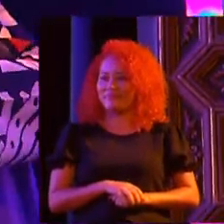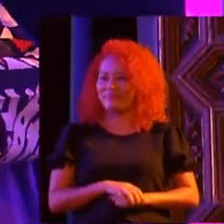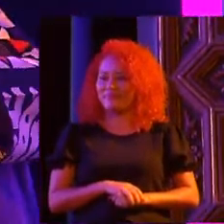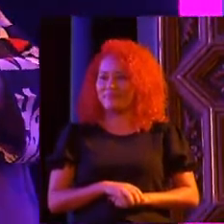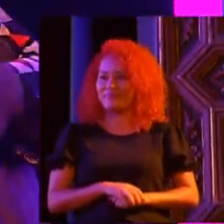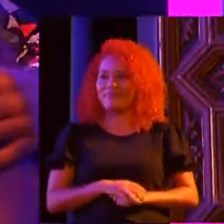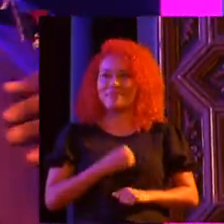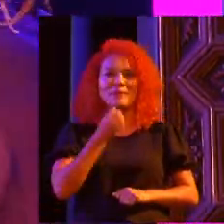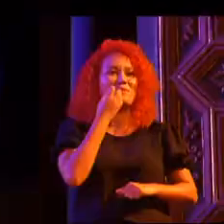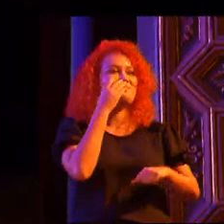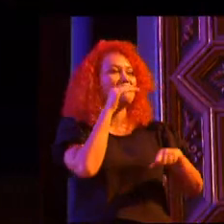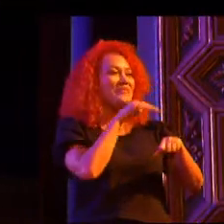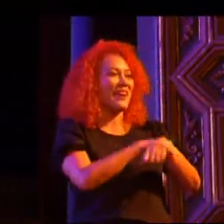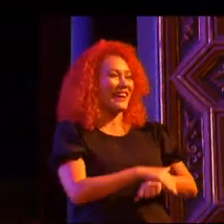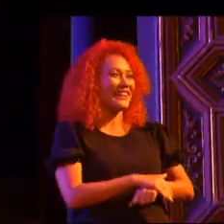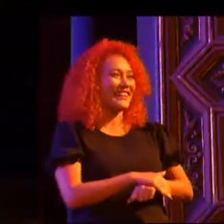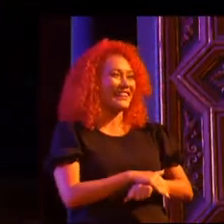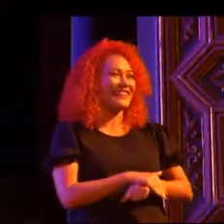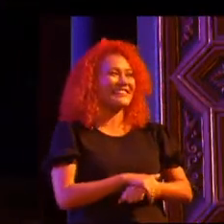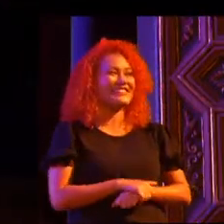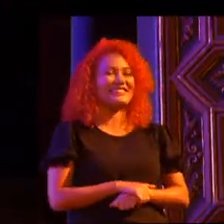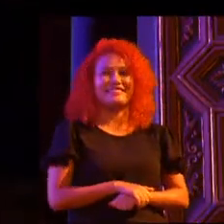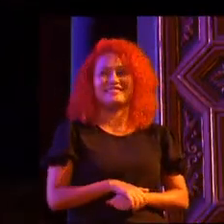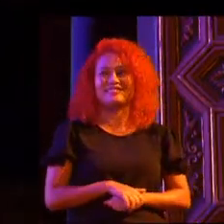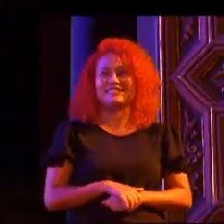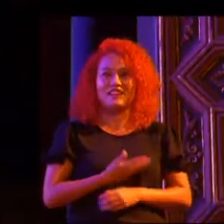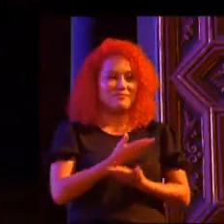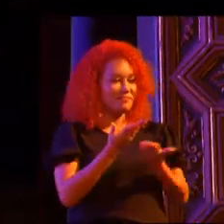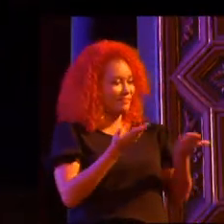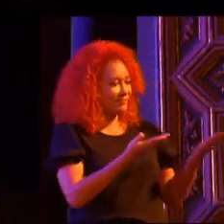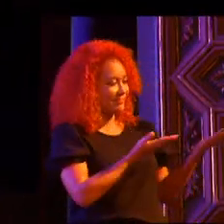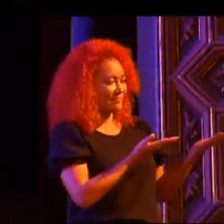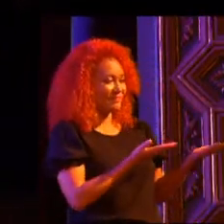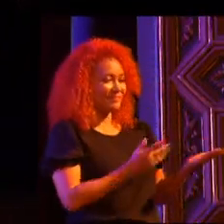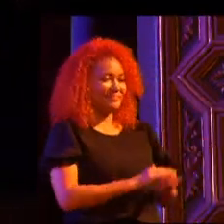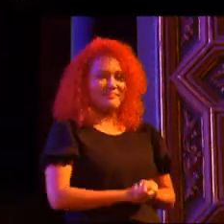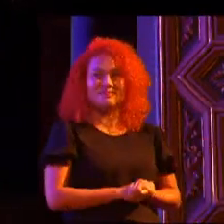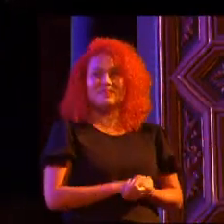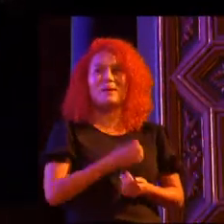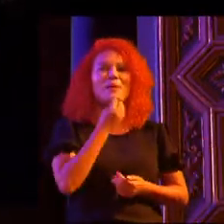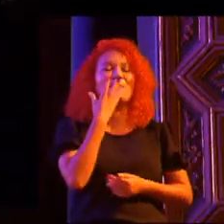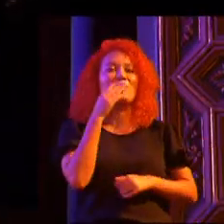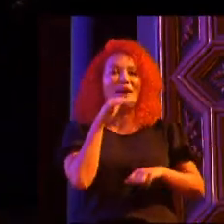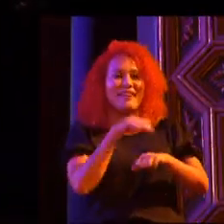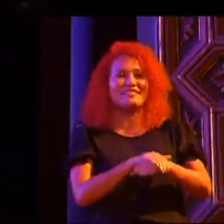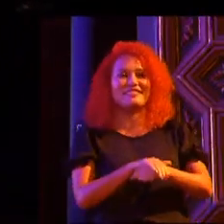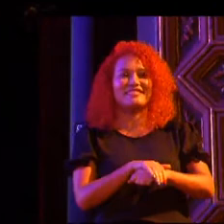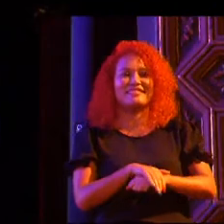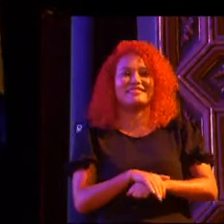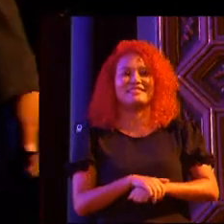Muito boa noite. O palco é de vocês. Boa noite.